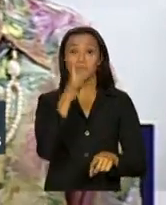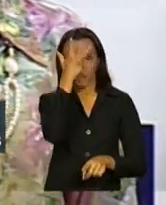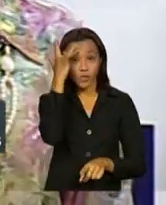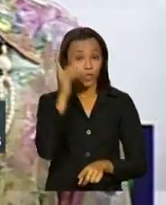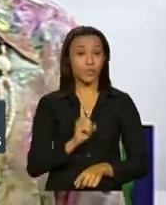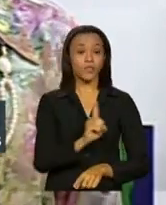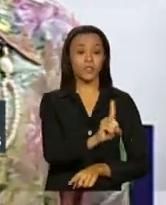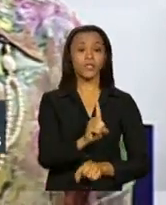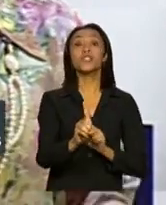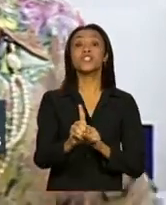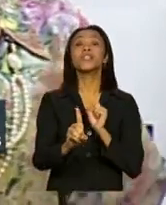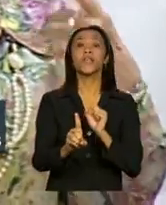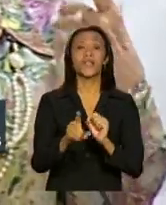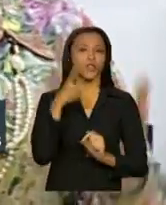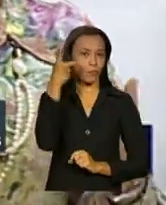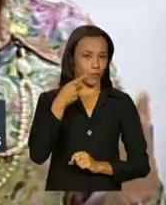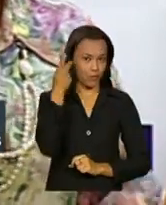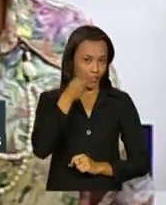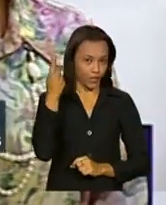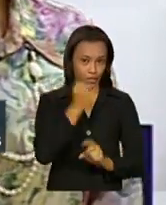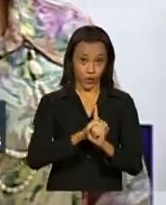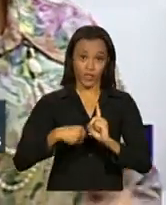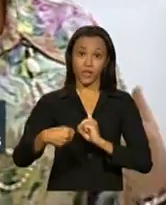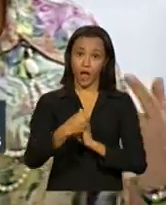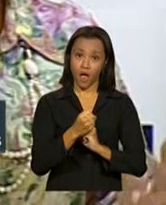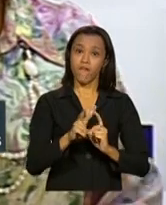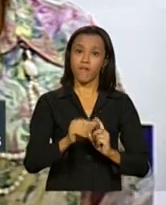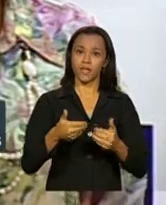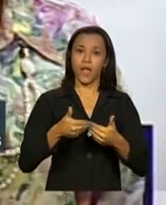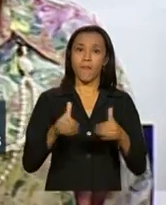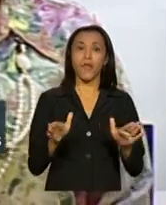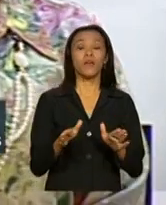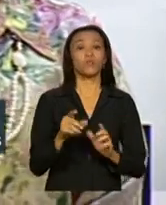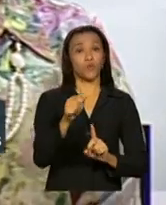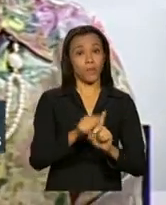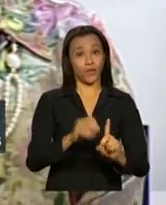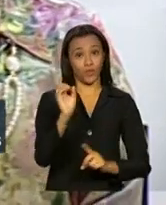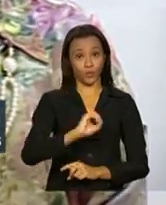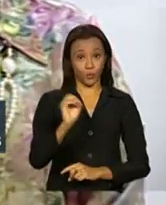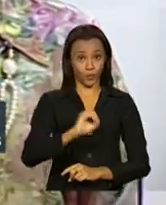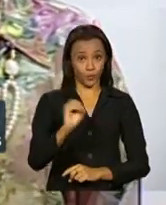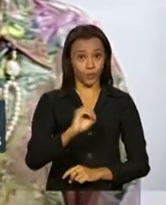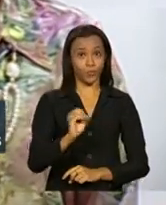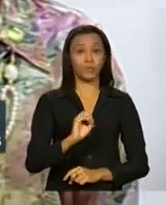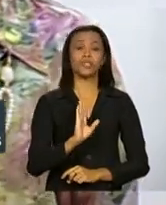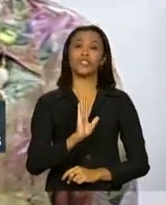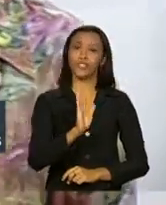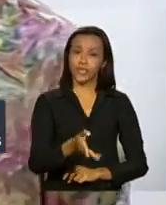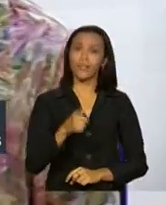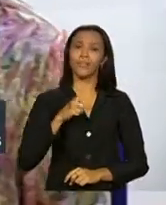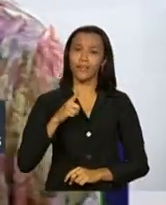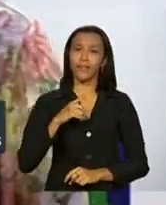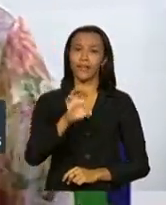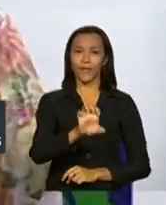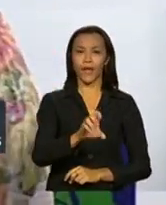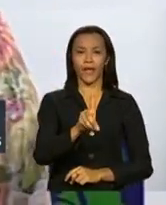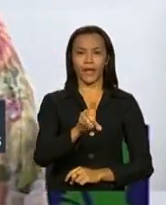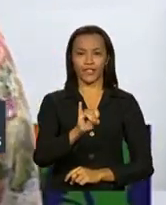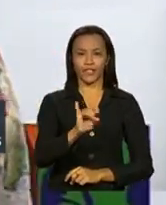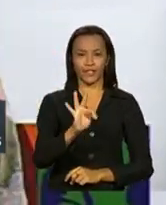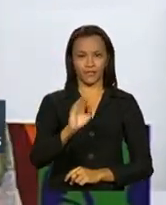sociais que foi que será aberto em outubro e que já tem os editais